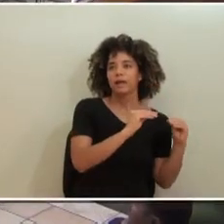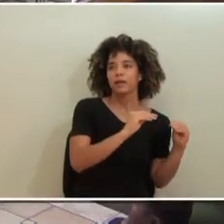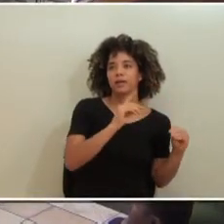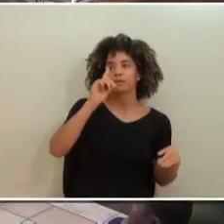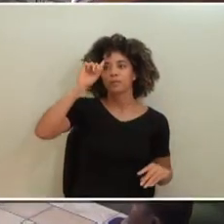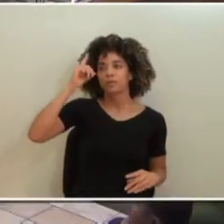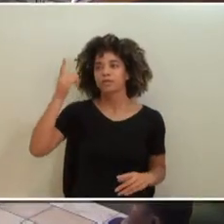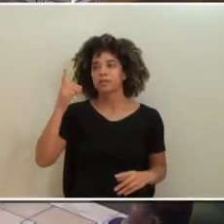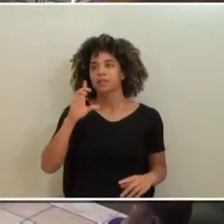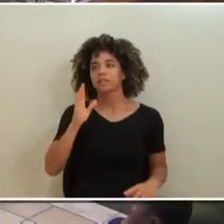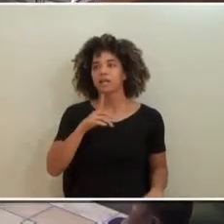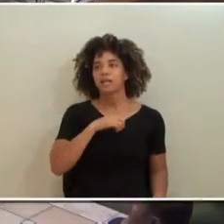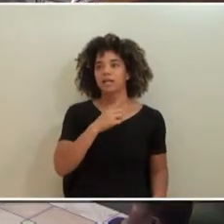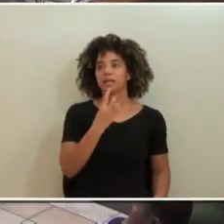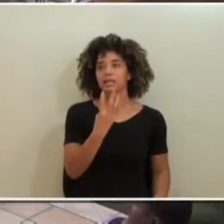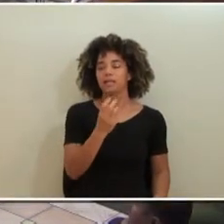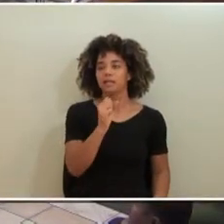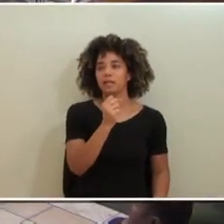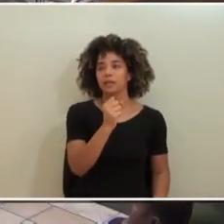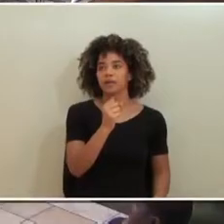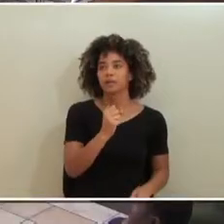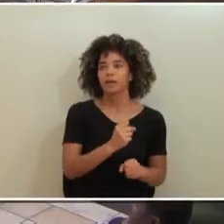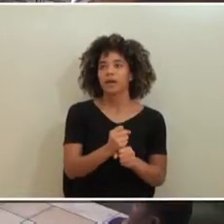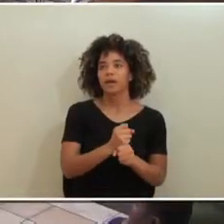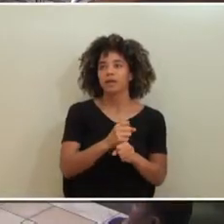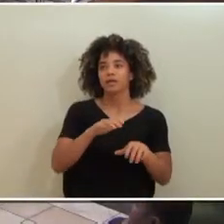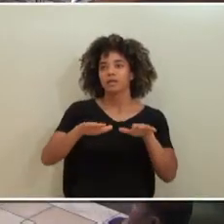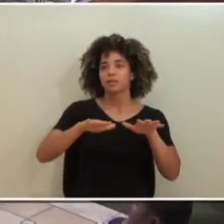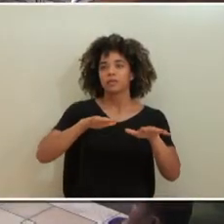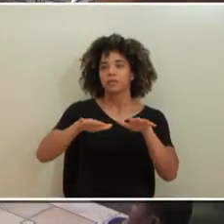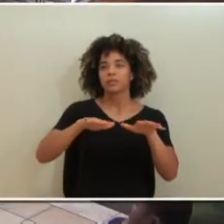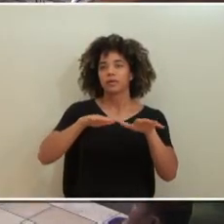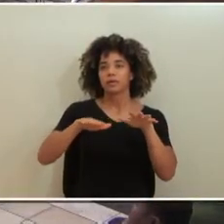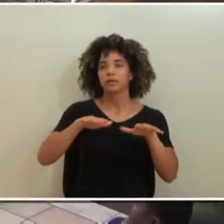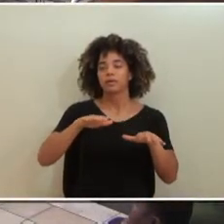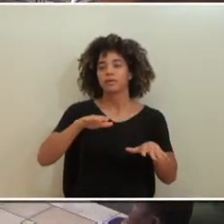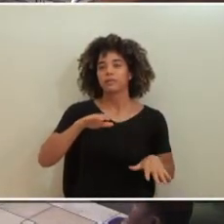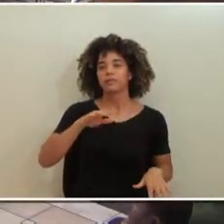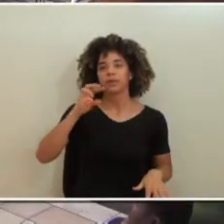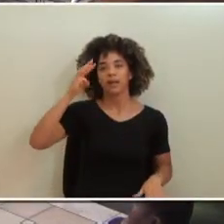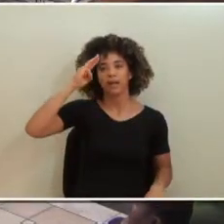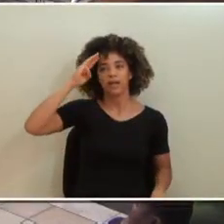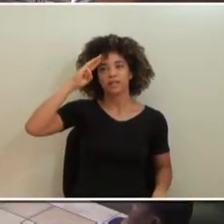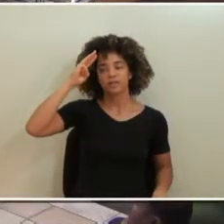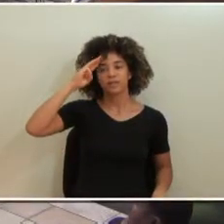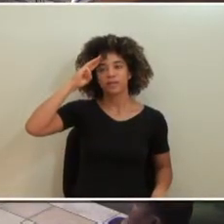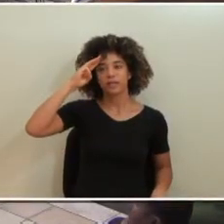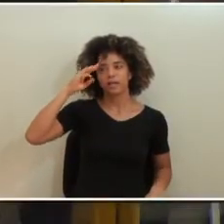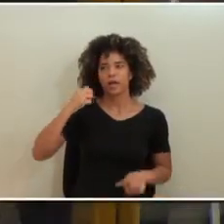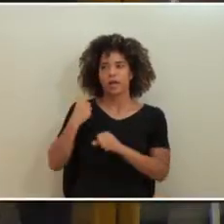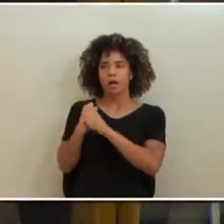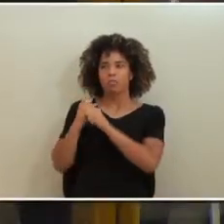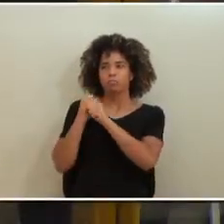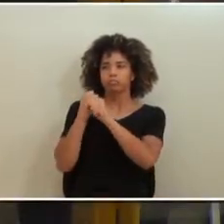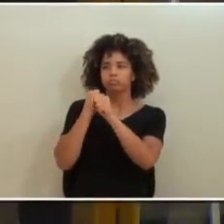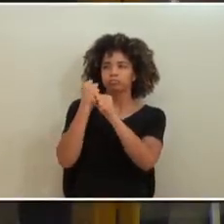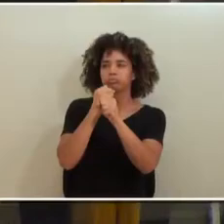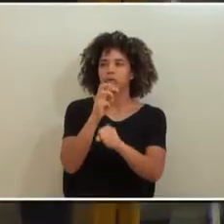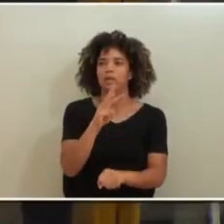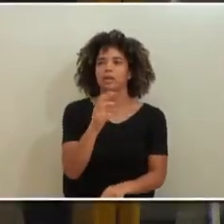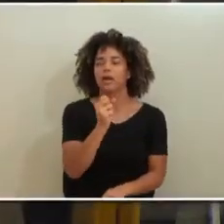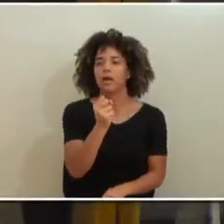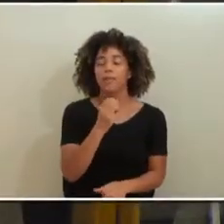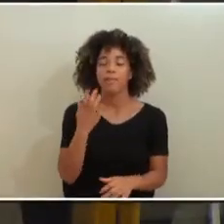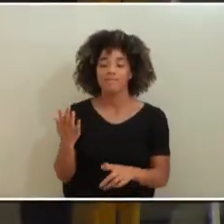escoteiro, com certeza, ele me moldou para que eu pudesse chegar aqui nesse momento e puder falar tudo que eu estou